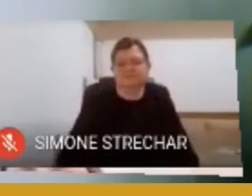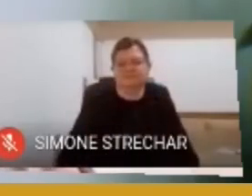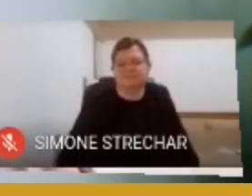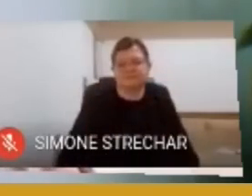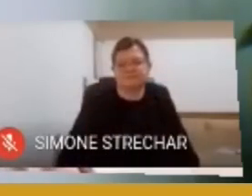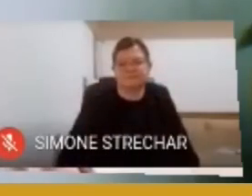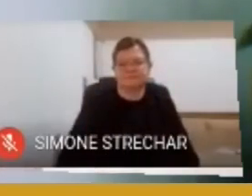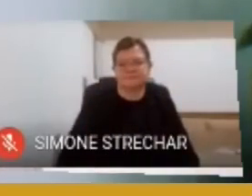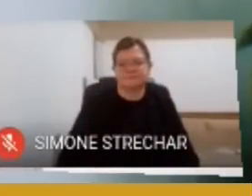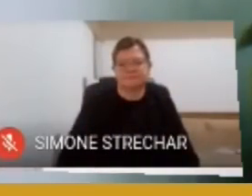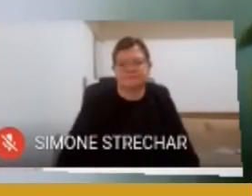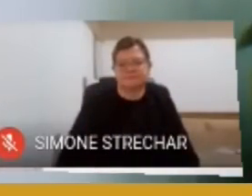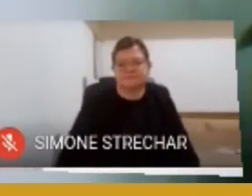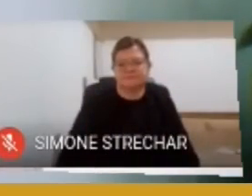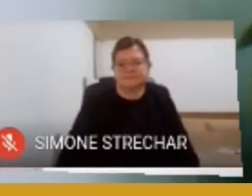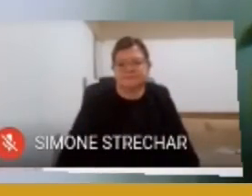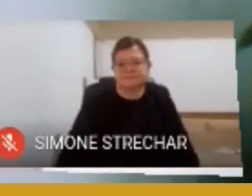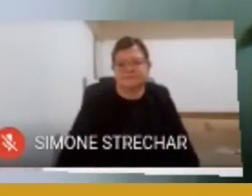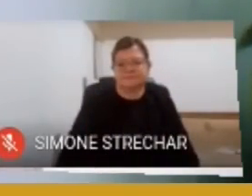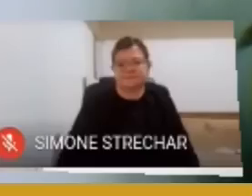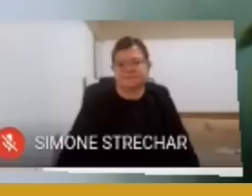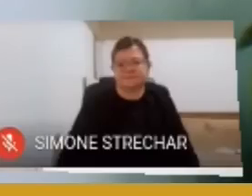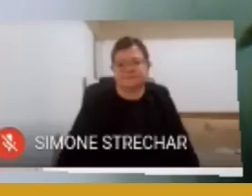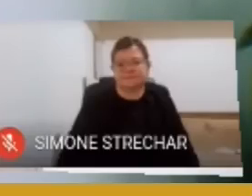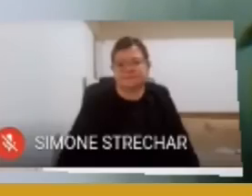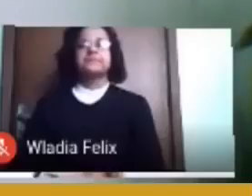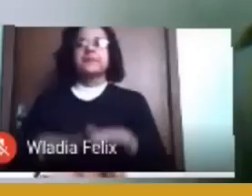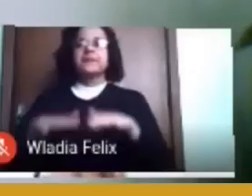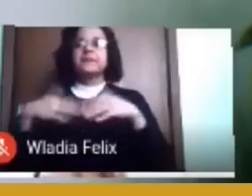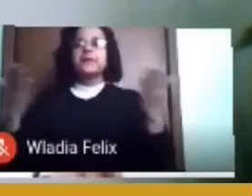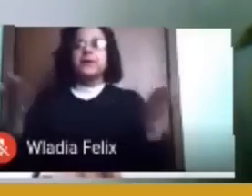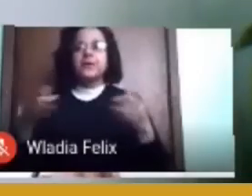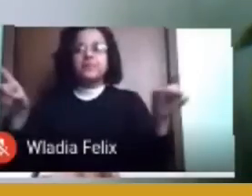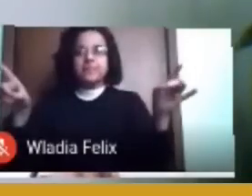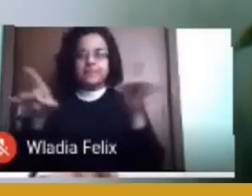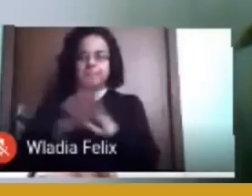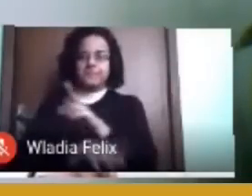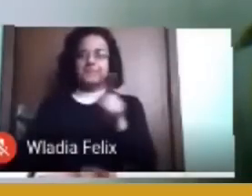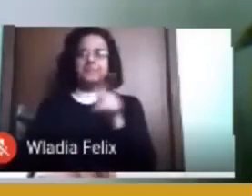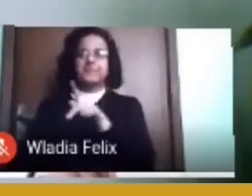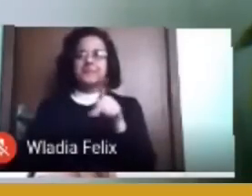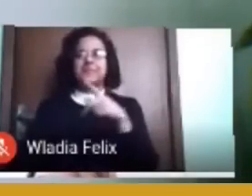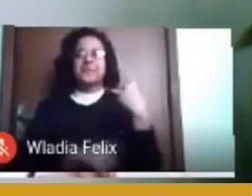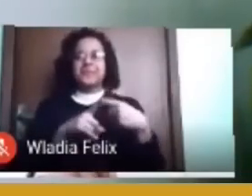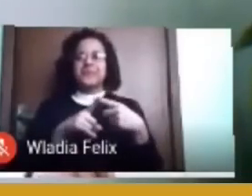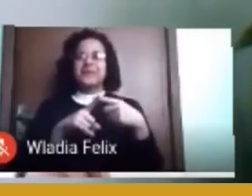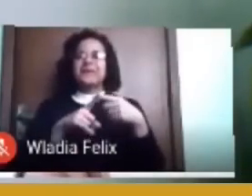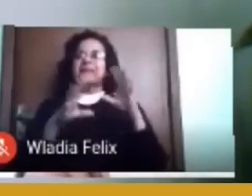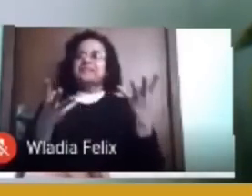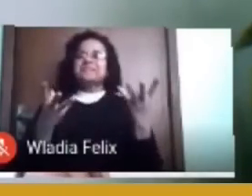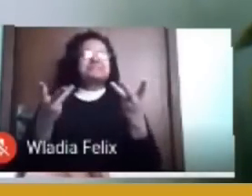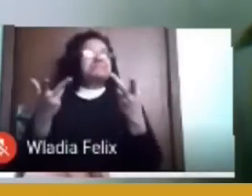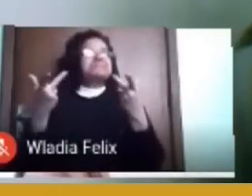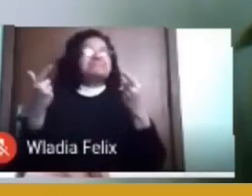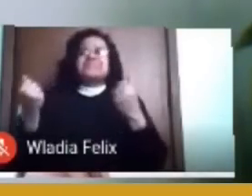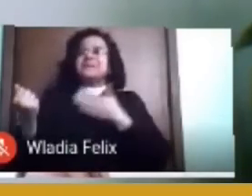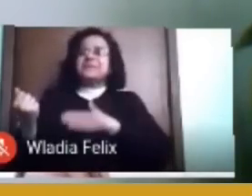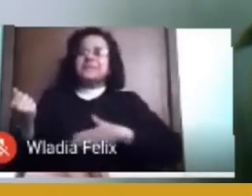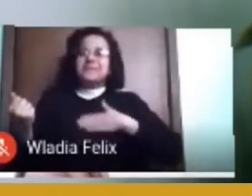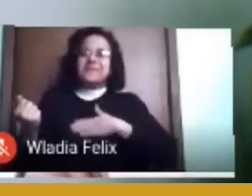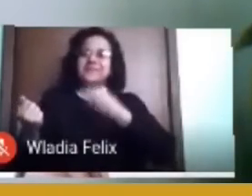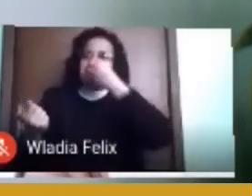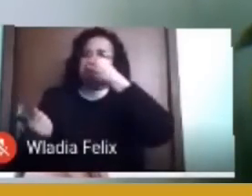políticas públicas, estratégias e mecanismos que melhores vão contribuir nessa luta do combate à violência sexual. Não